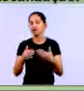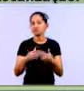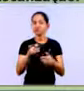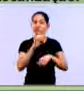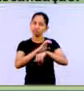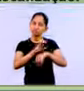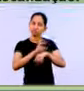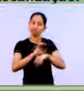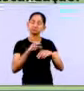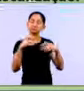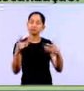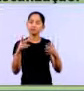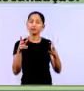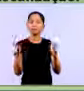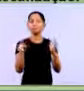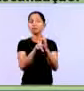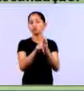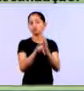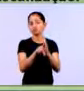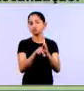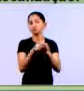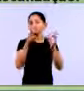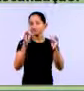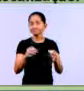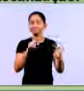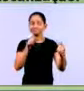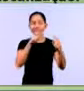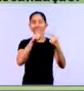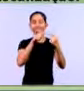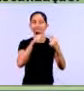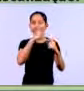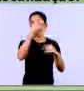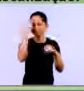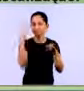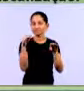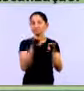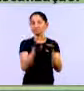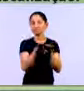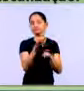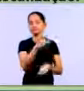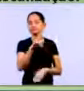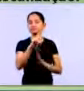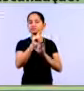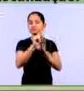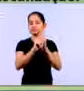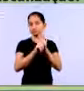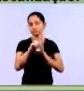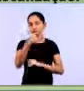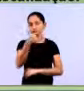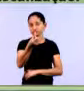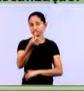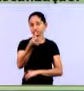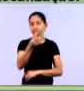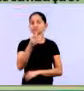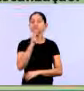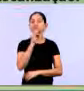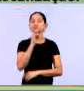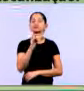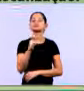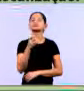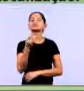Estado, específica relativa ao contribuinte. Está previsto no artigo 16 do CTN. Um exemplo,